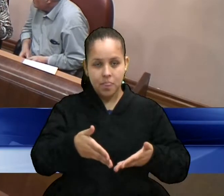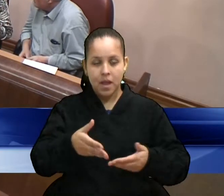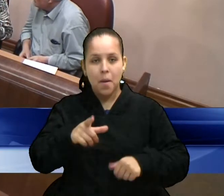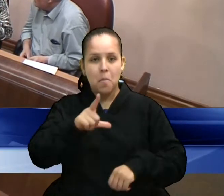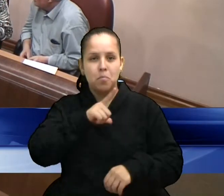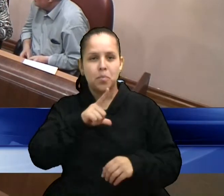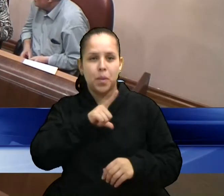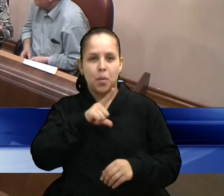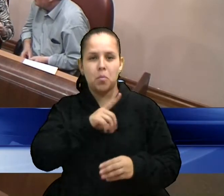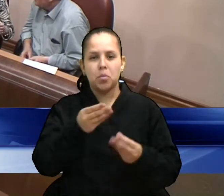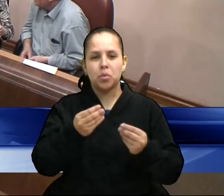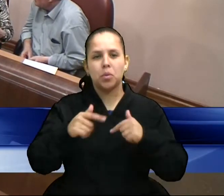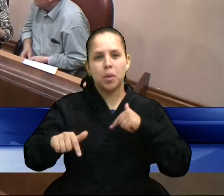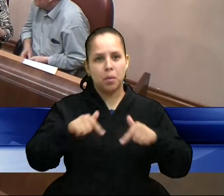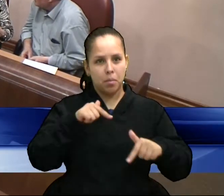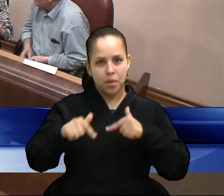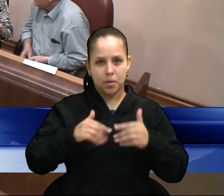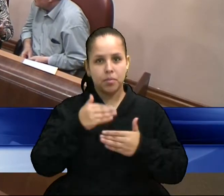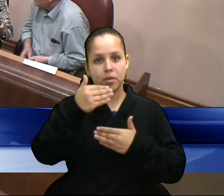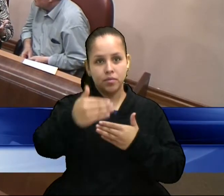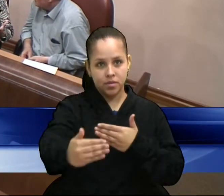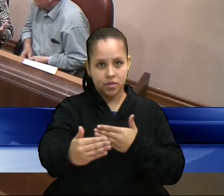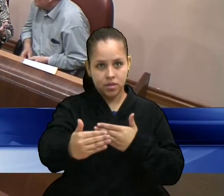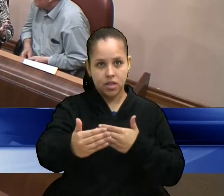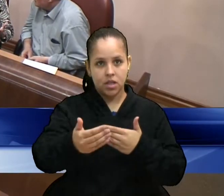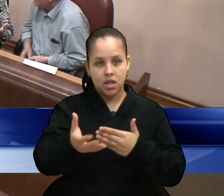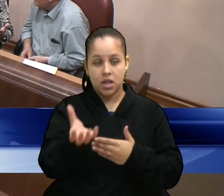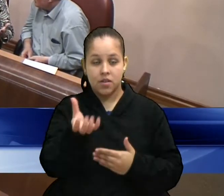pela frente. Quero dizer que a gente vai